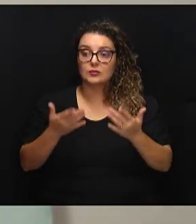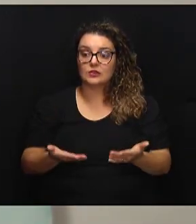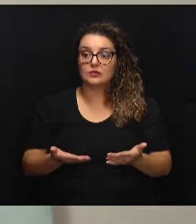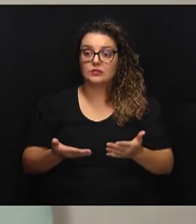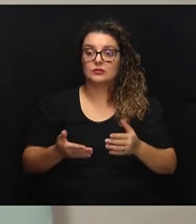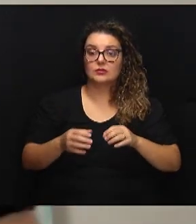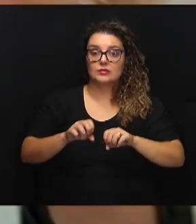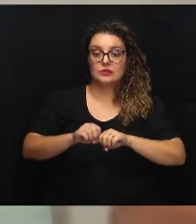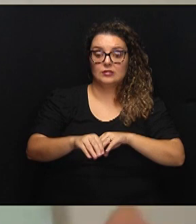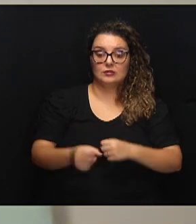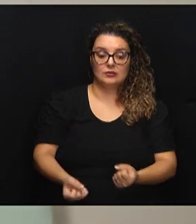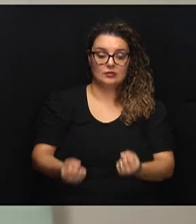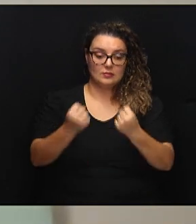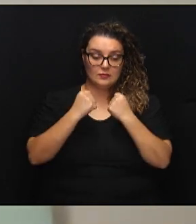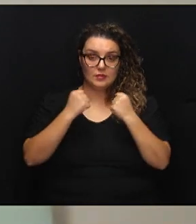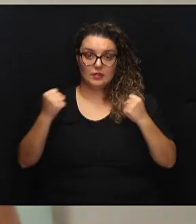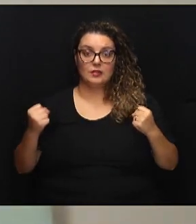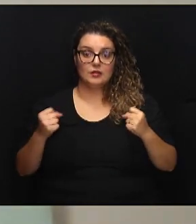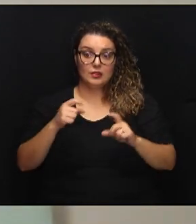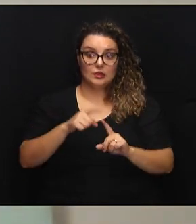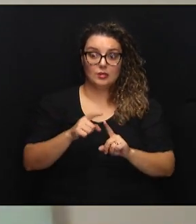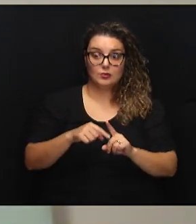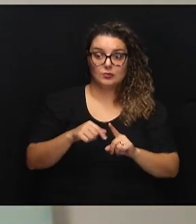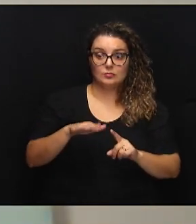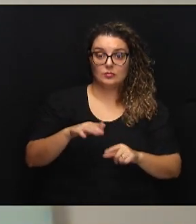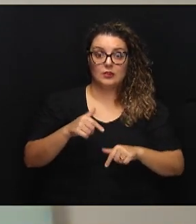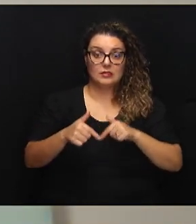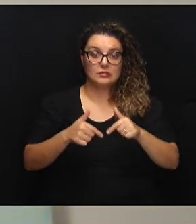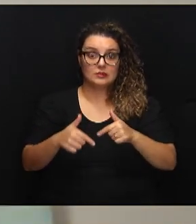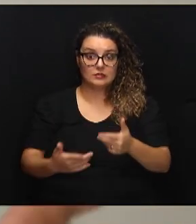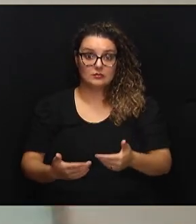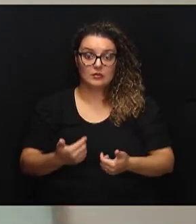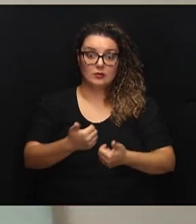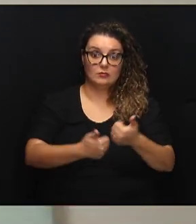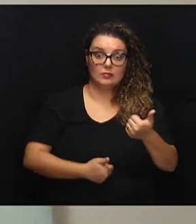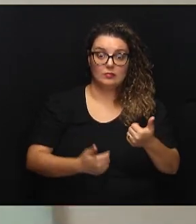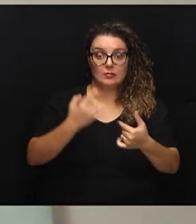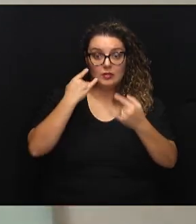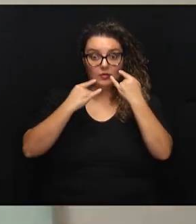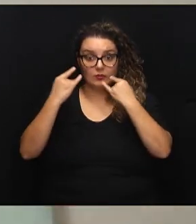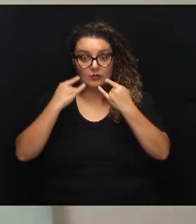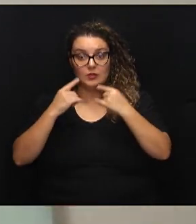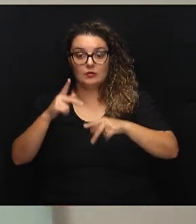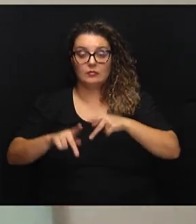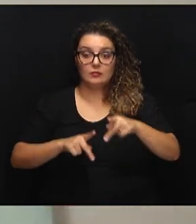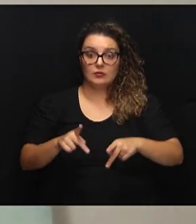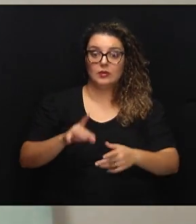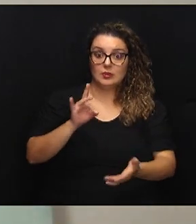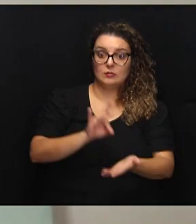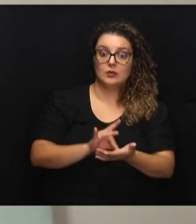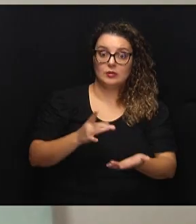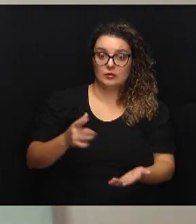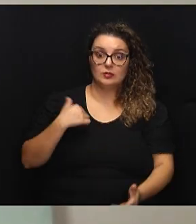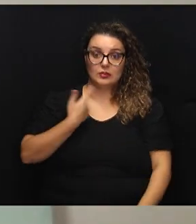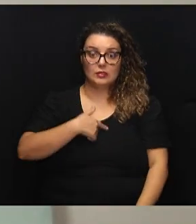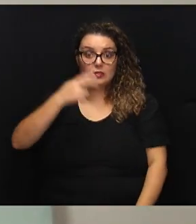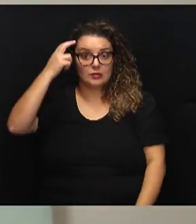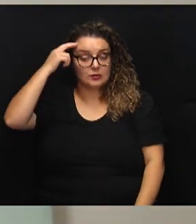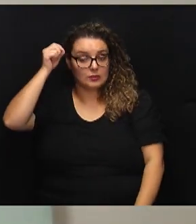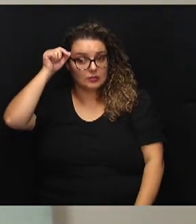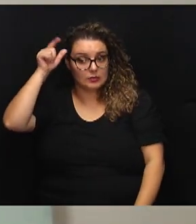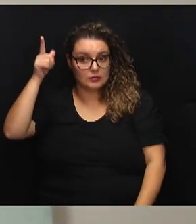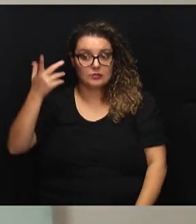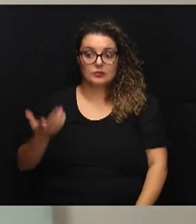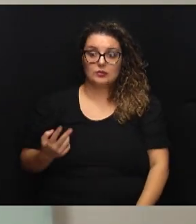educação física, por exemplo, era uma das modalidades mais trabalhadas, né? Pelo interesse do público mesmo, né? Pela nossa cultura,